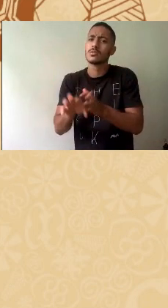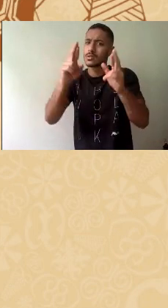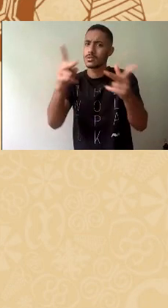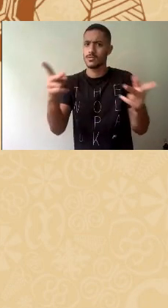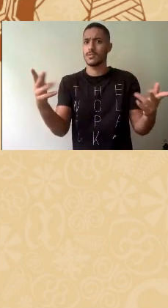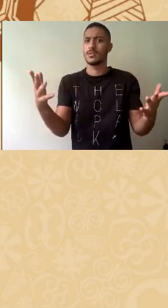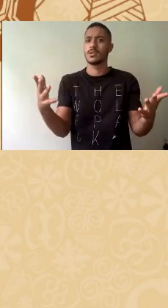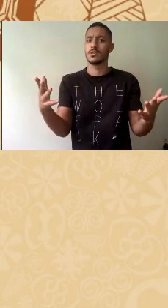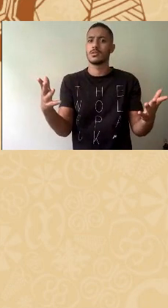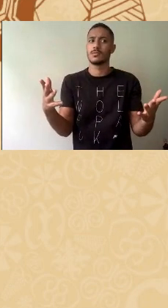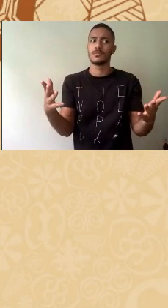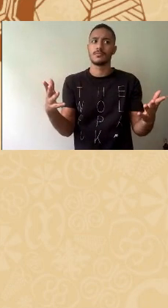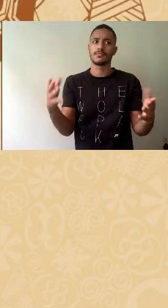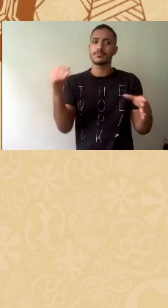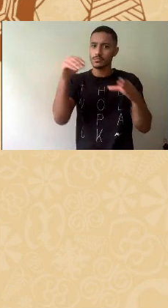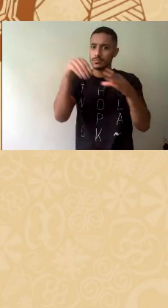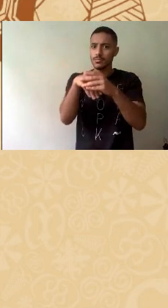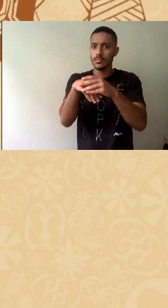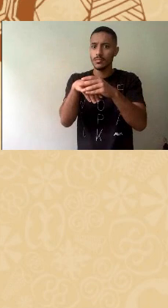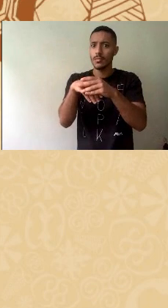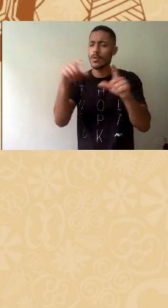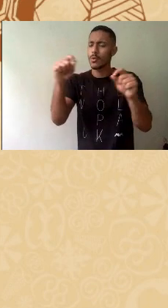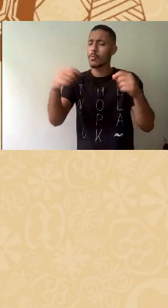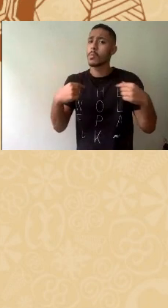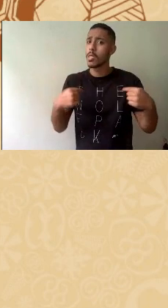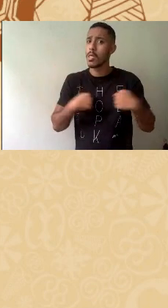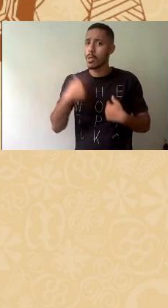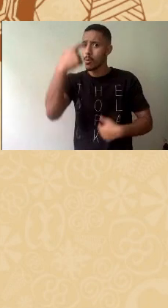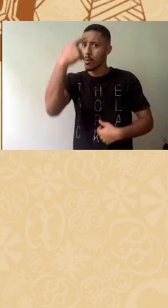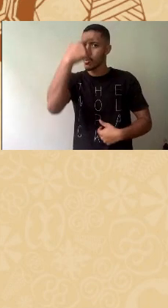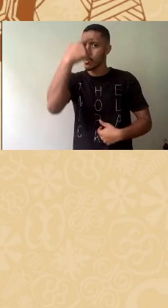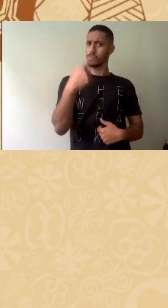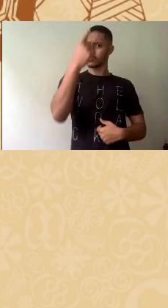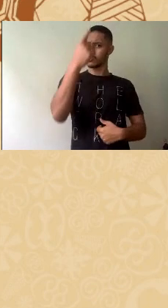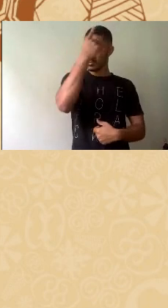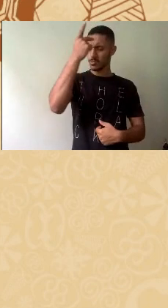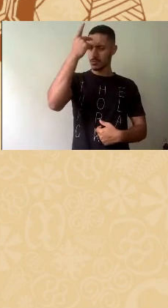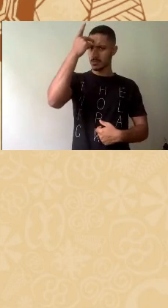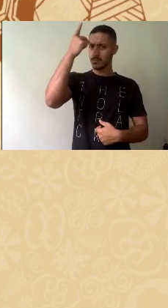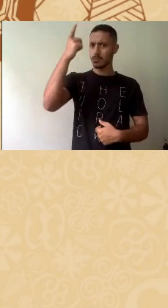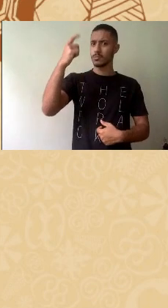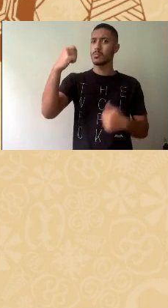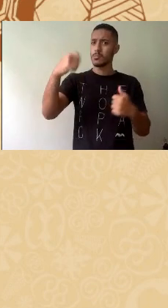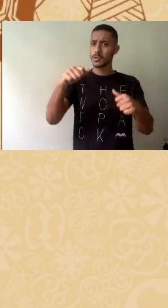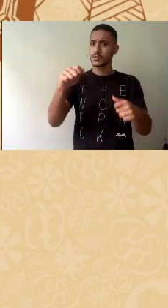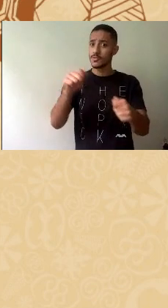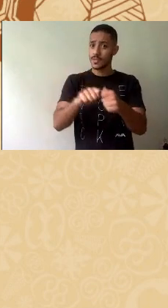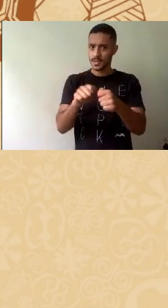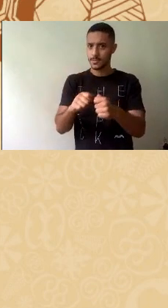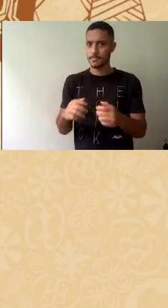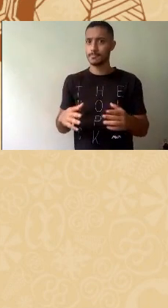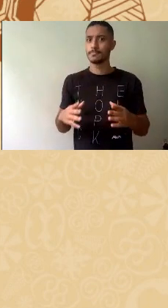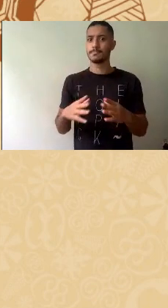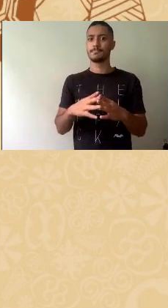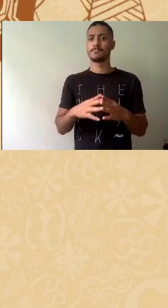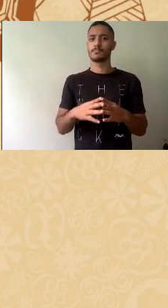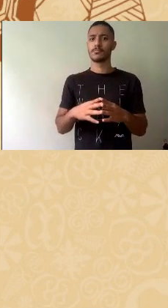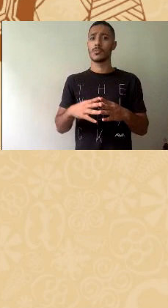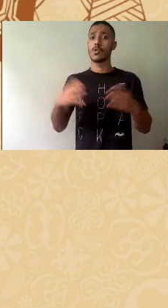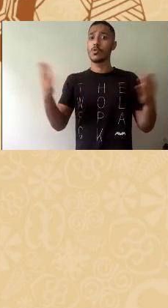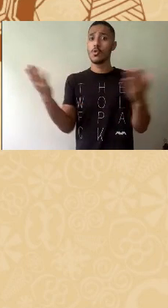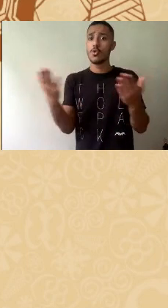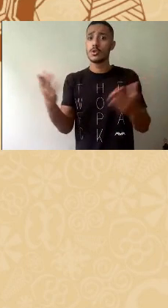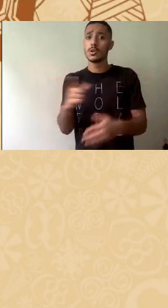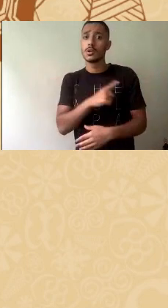né? E o que que eu, enquanto pessoa, tenho pensado. Enfim, né? E hoje temos